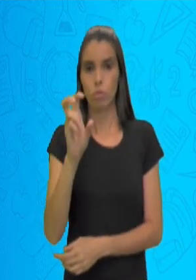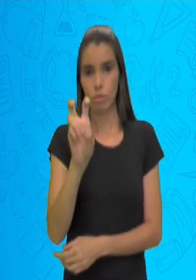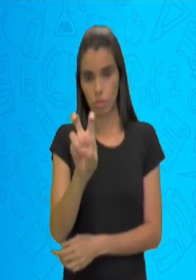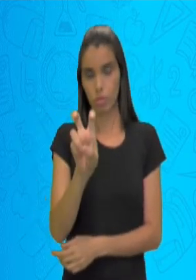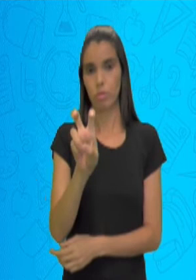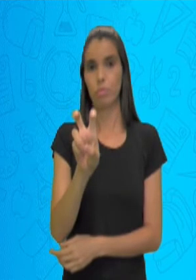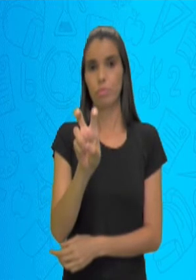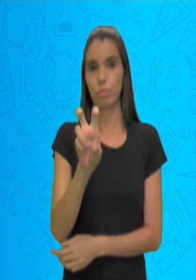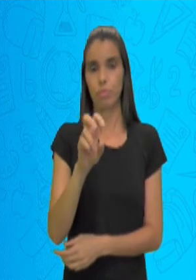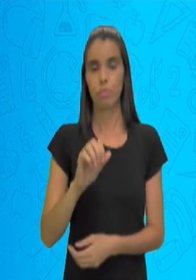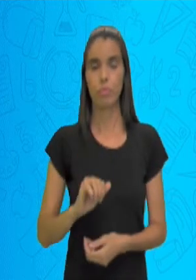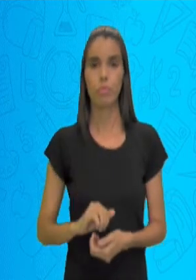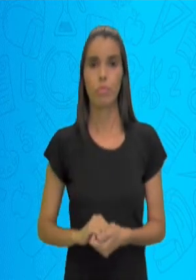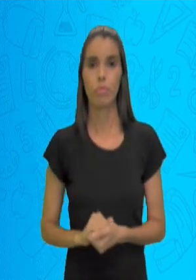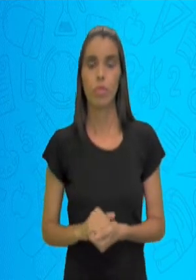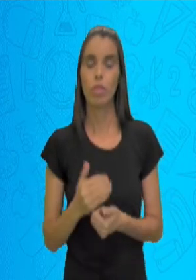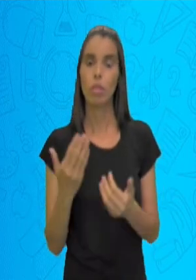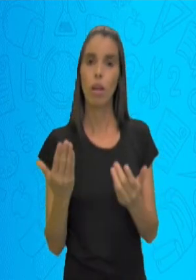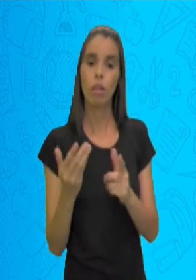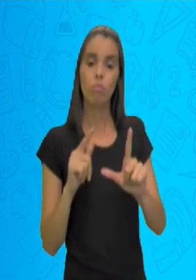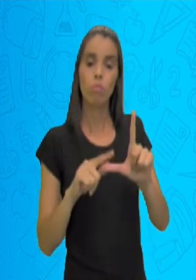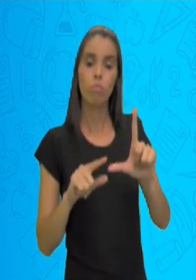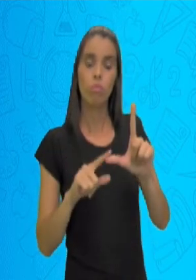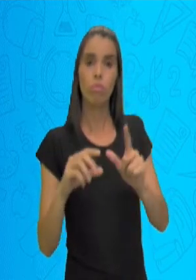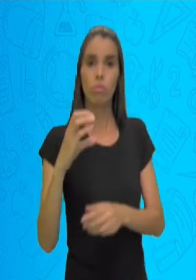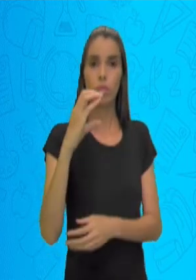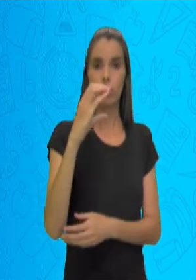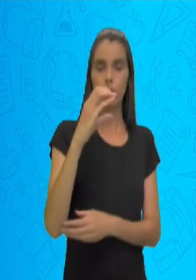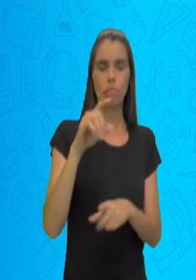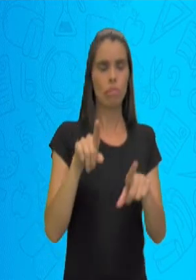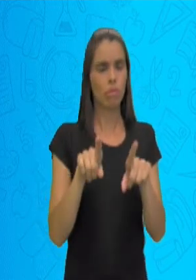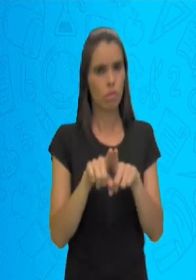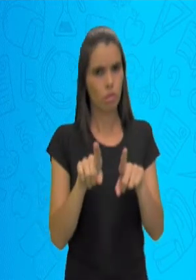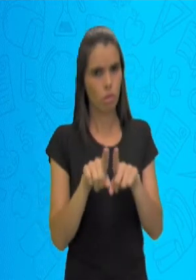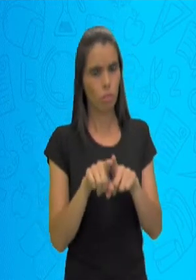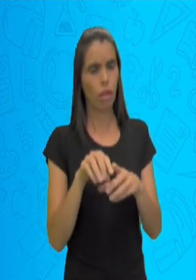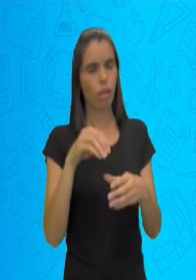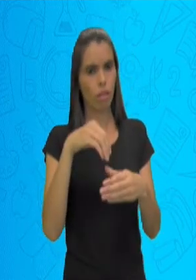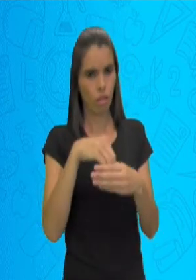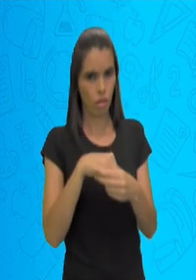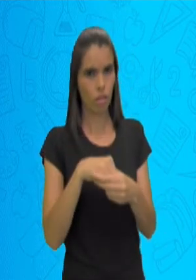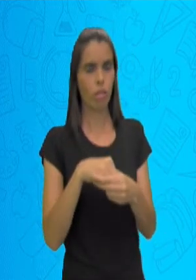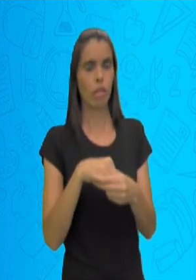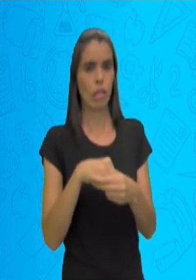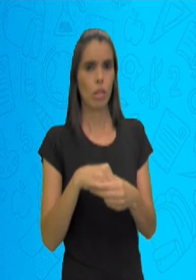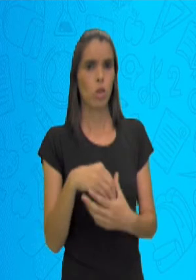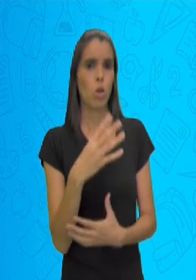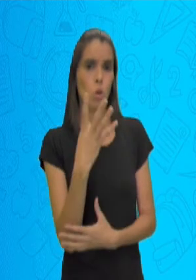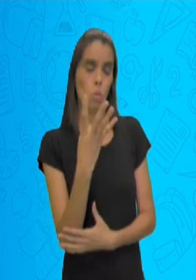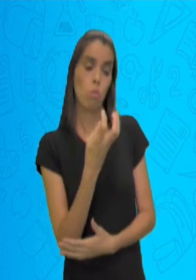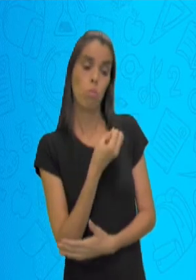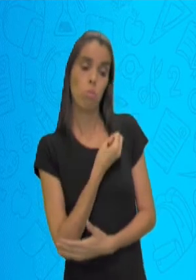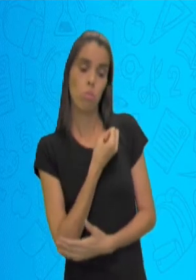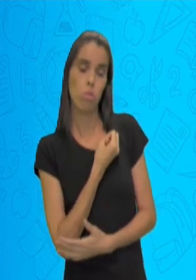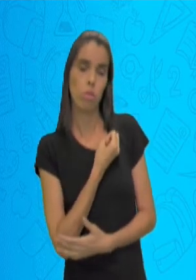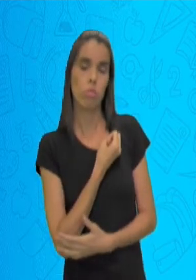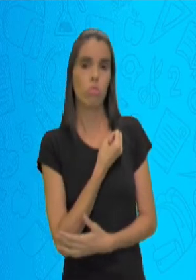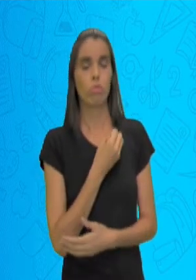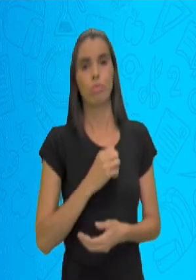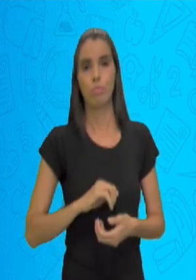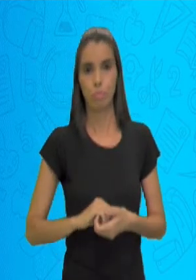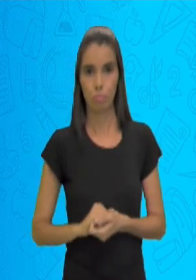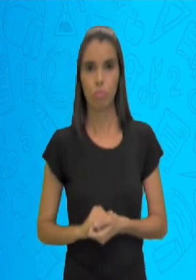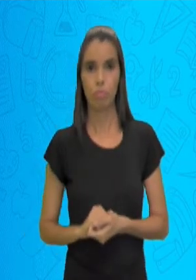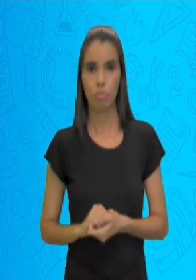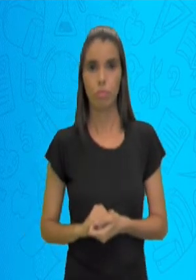1495. Agora a letra C também é um número composto por 4 algarismos, ou seja,